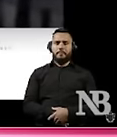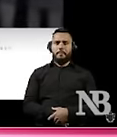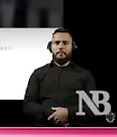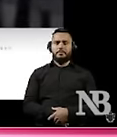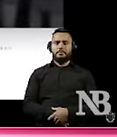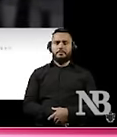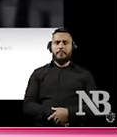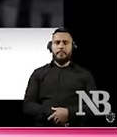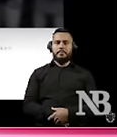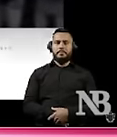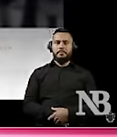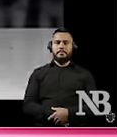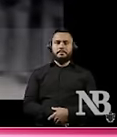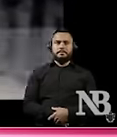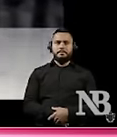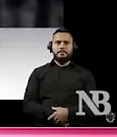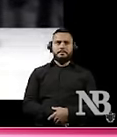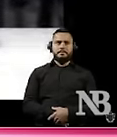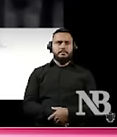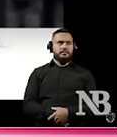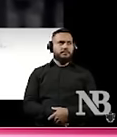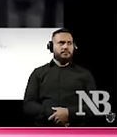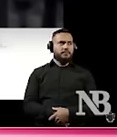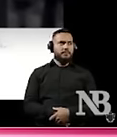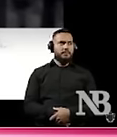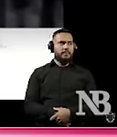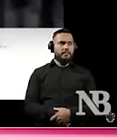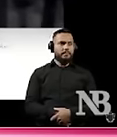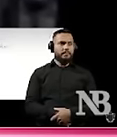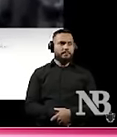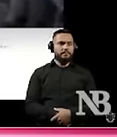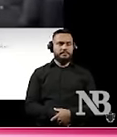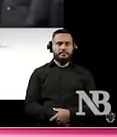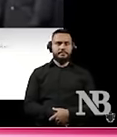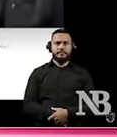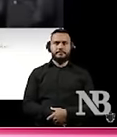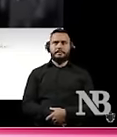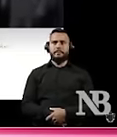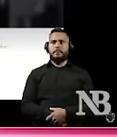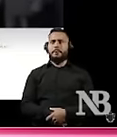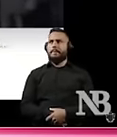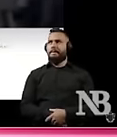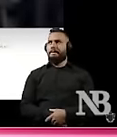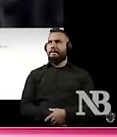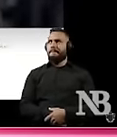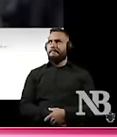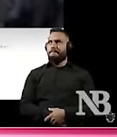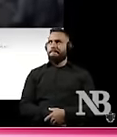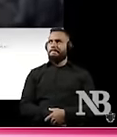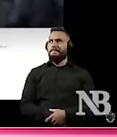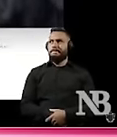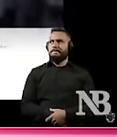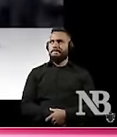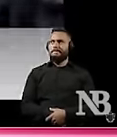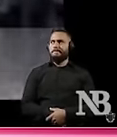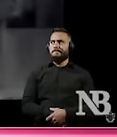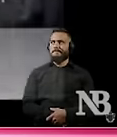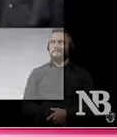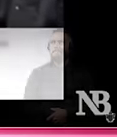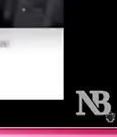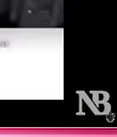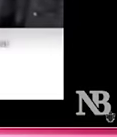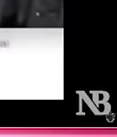esse Brasil é maravilhoso, tem tudo aqui, está faltando é política. Há 24 anos eu apanho igual um desgraçado em